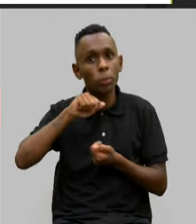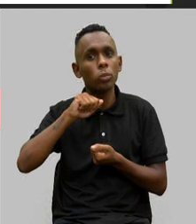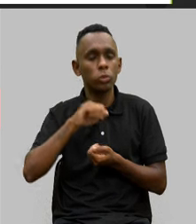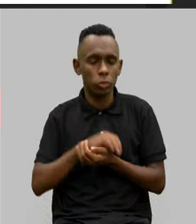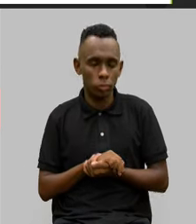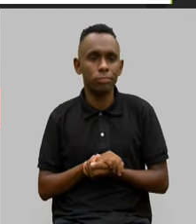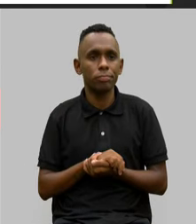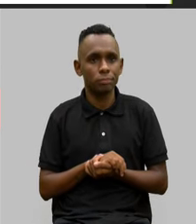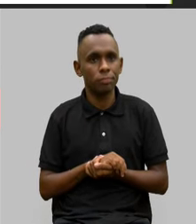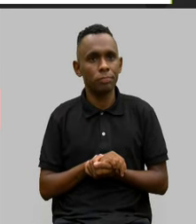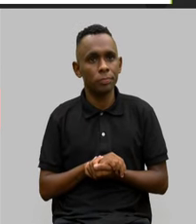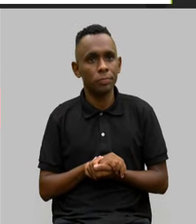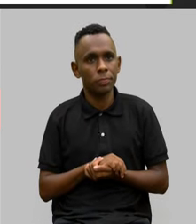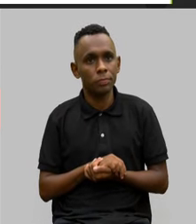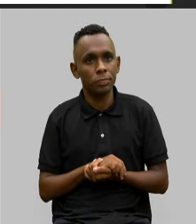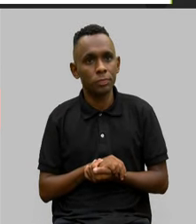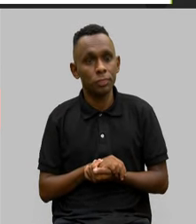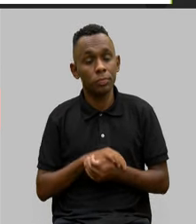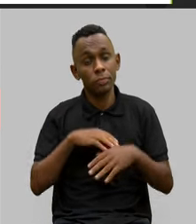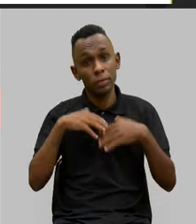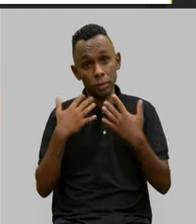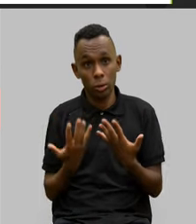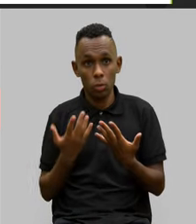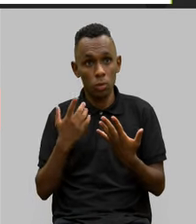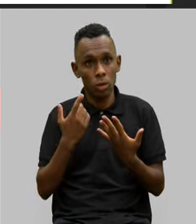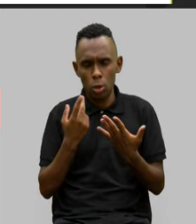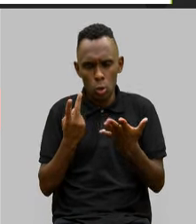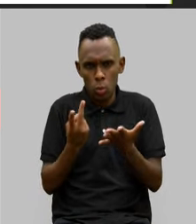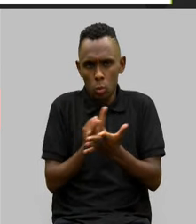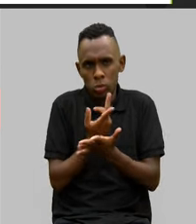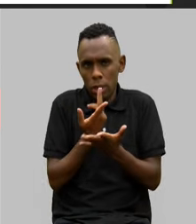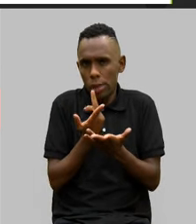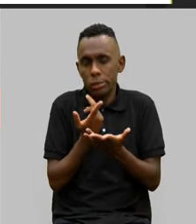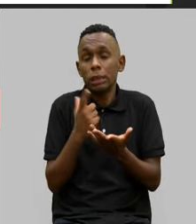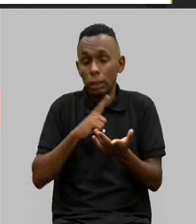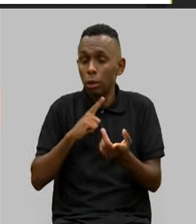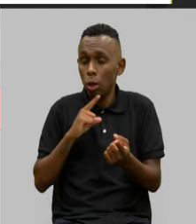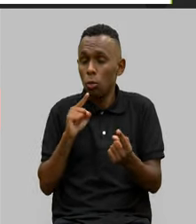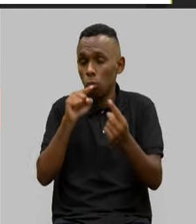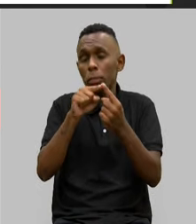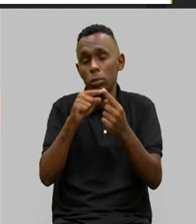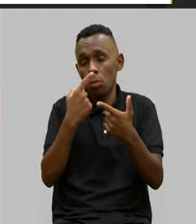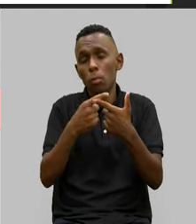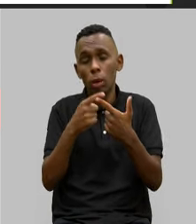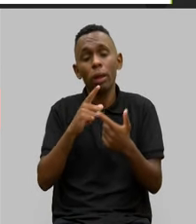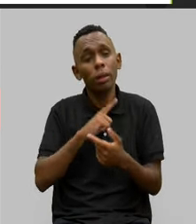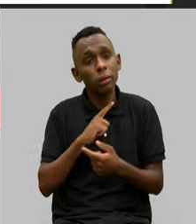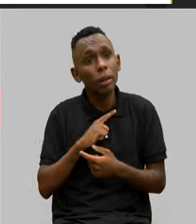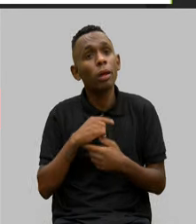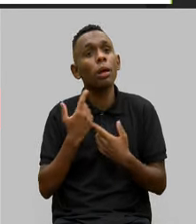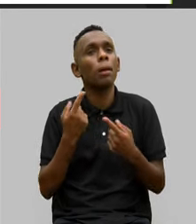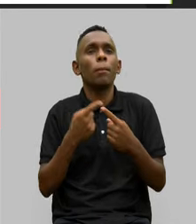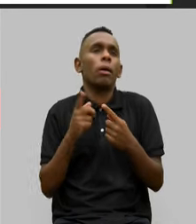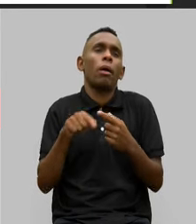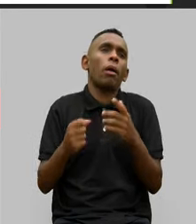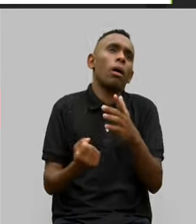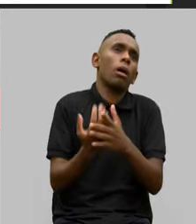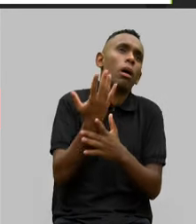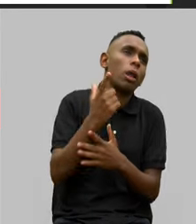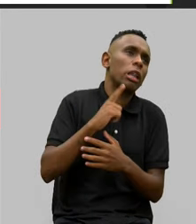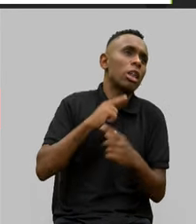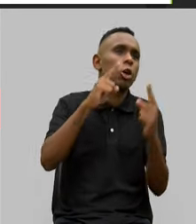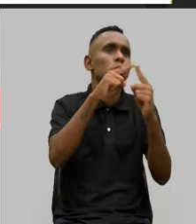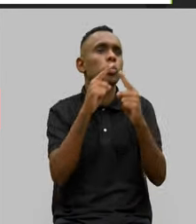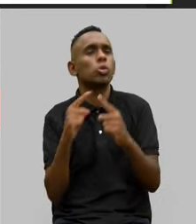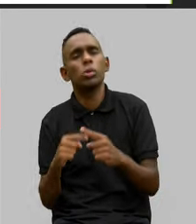do planeta então isso não acontece é o acaso isso não acontece porque essa planta tem esse Ou